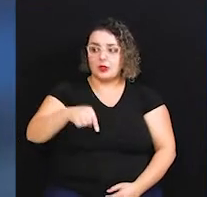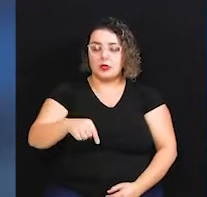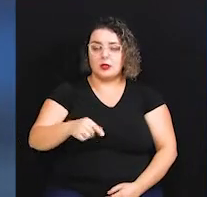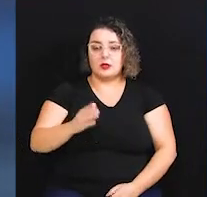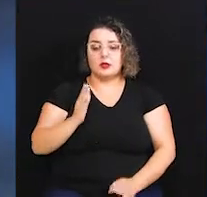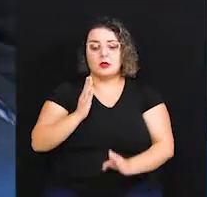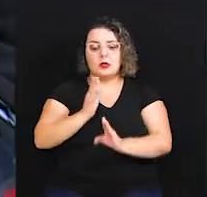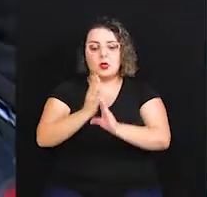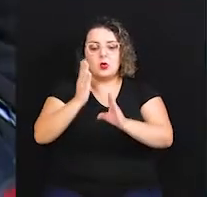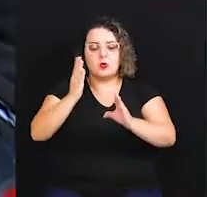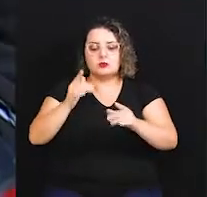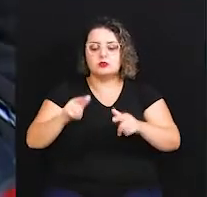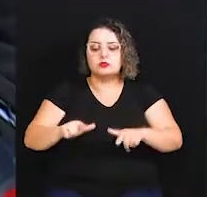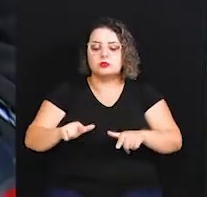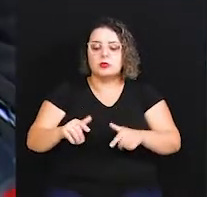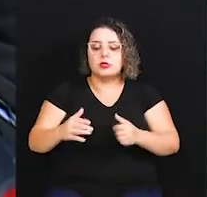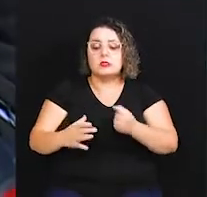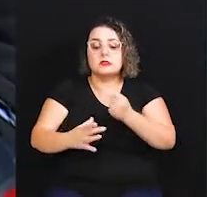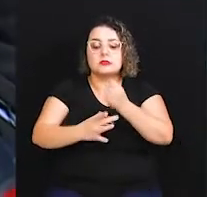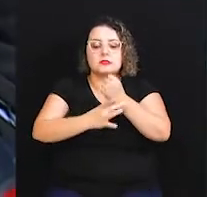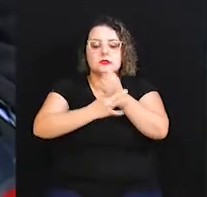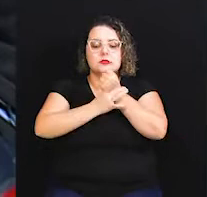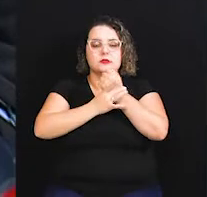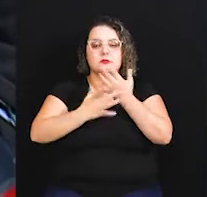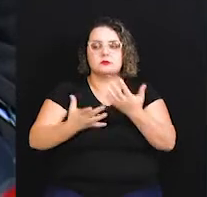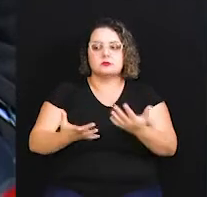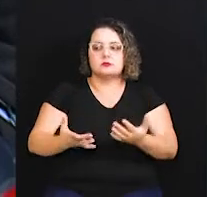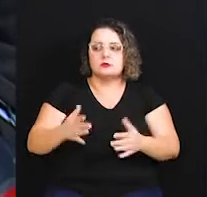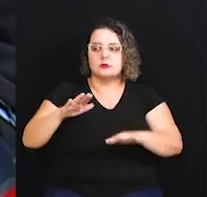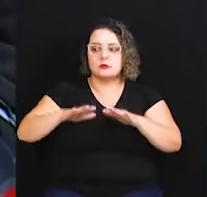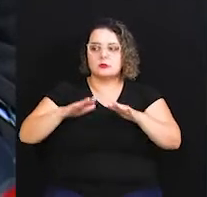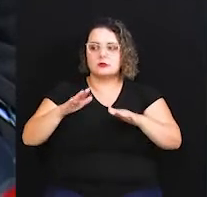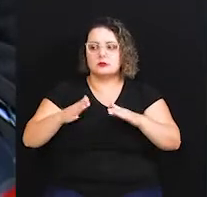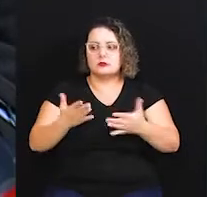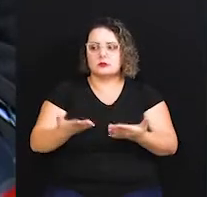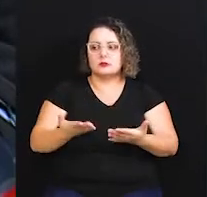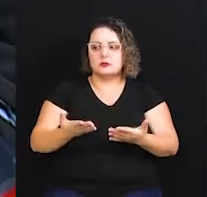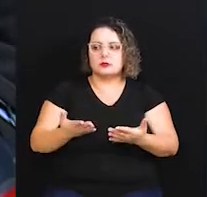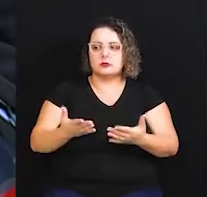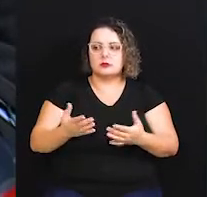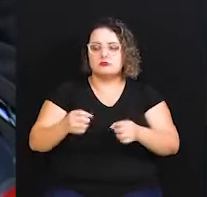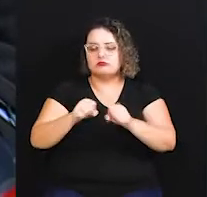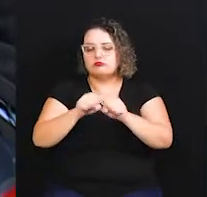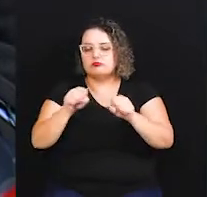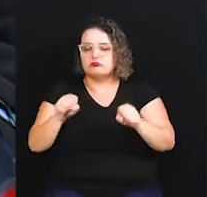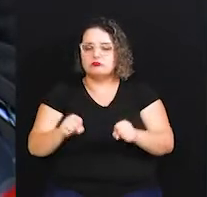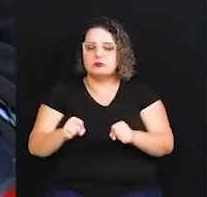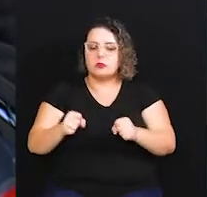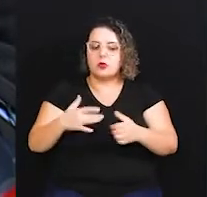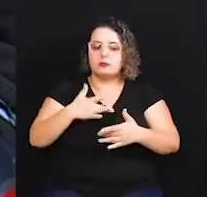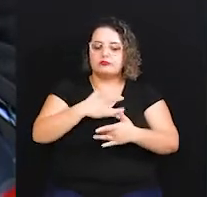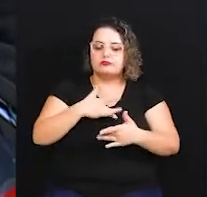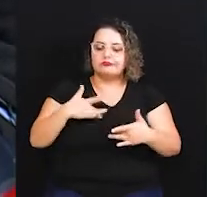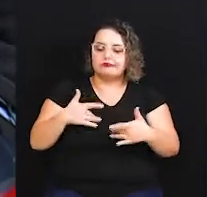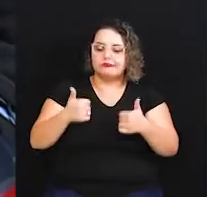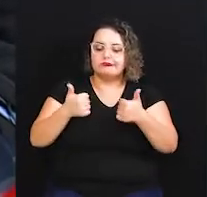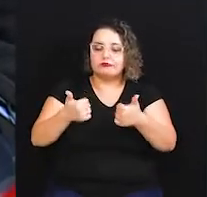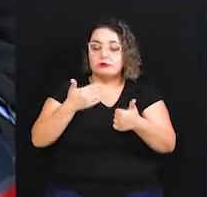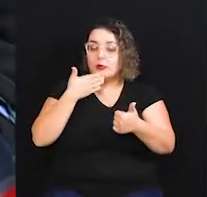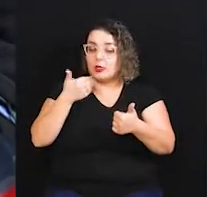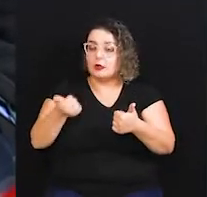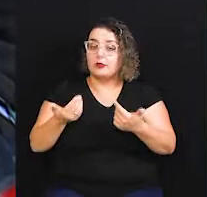encontram um refúgio para às vezes caminhar, quem sabe, para fora do sistema de uma forma mais saudável,